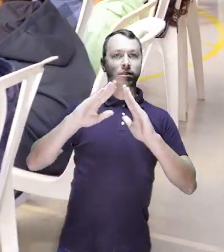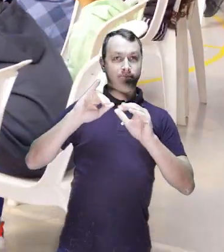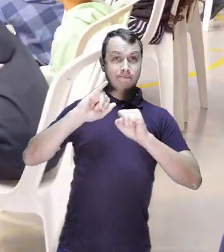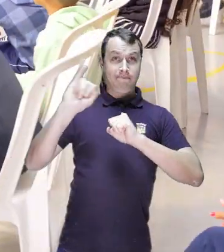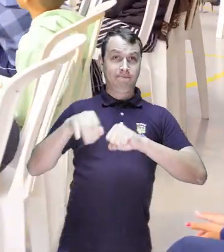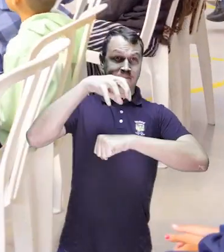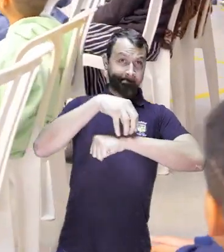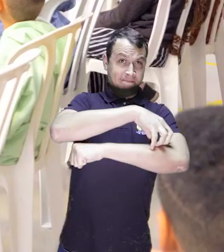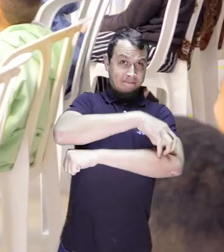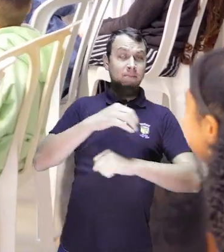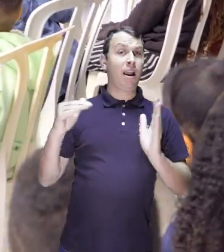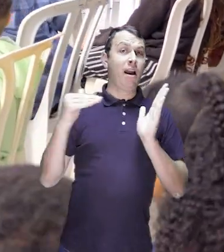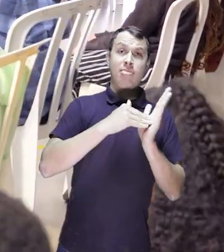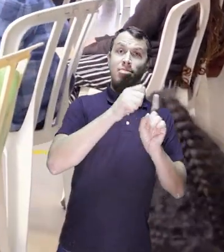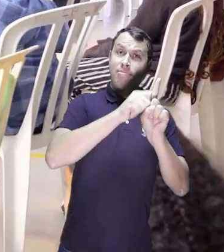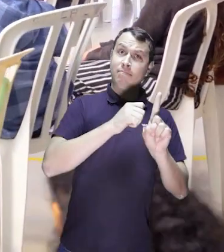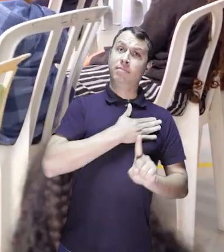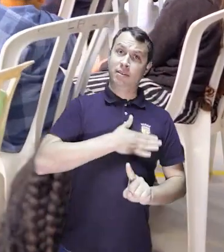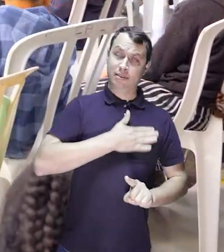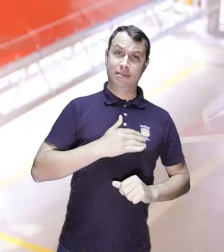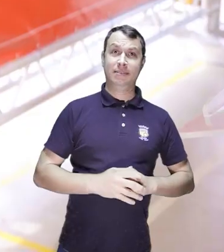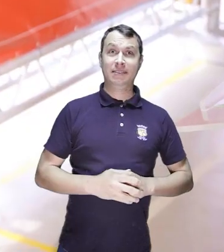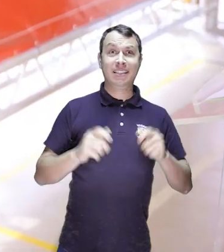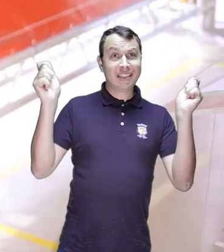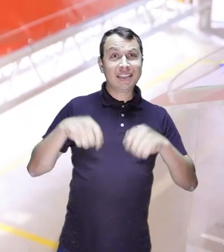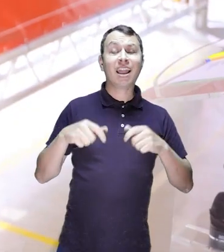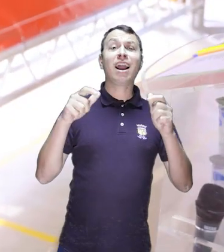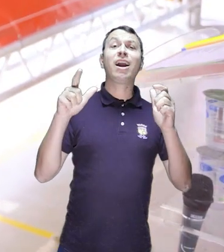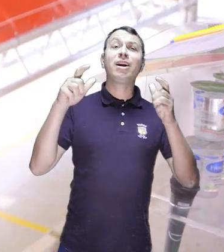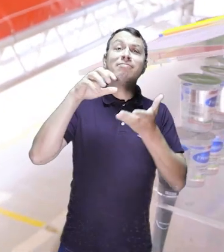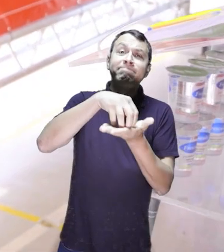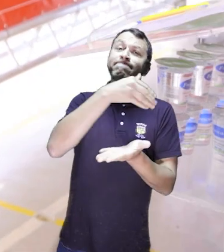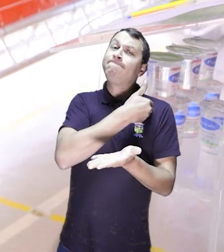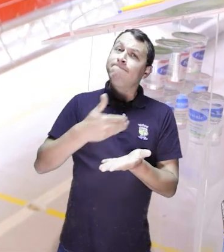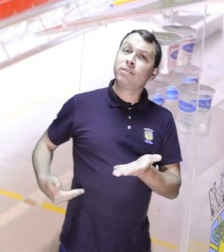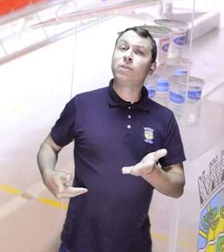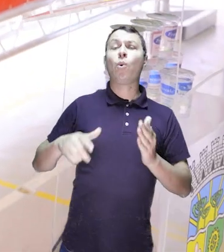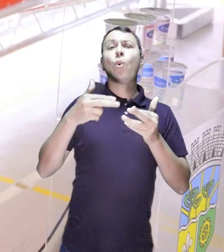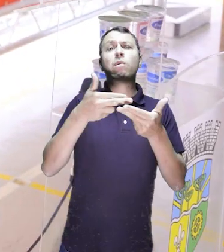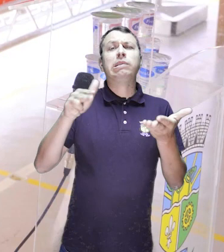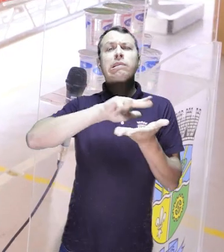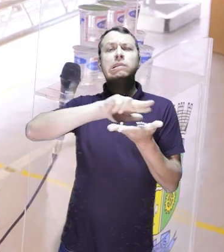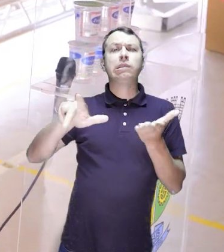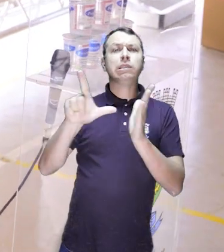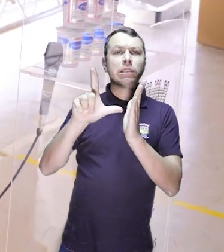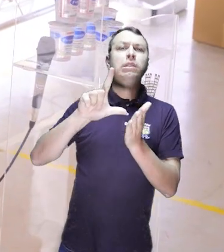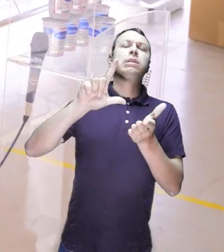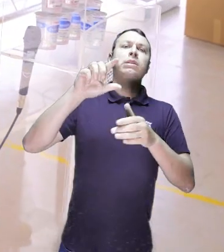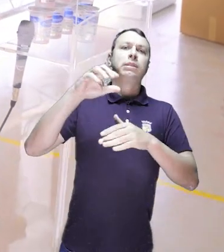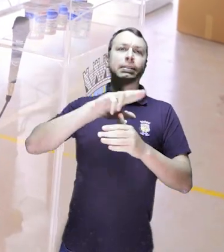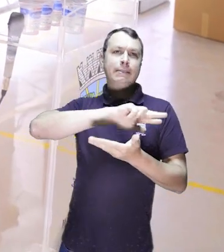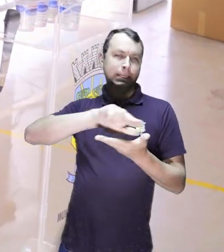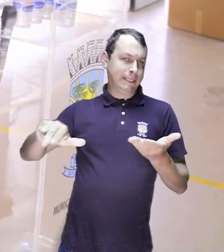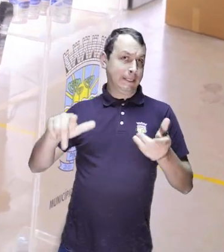Cláudia, e as arrecadações seguem até o mês de agosto. As doações podem ser feitas nos prédios públicos ou em diversos